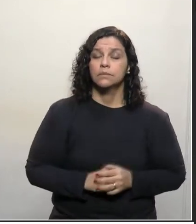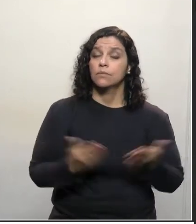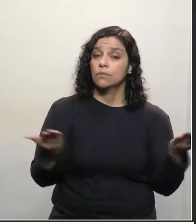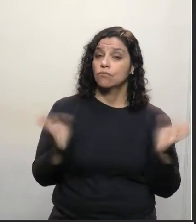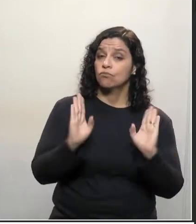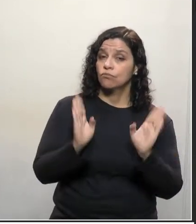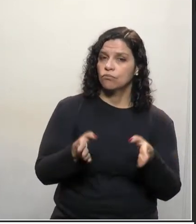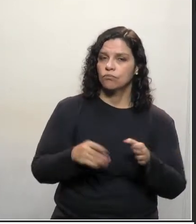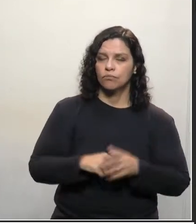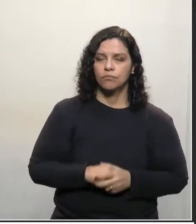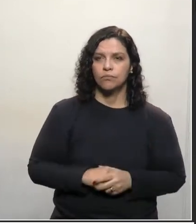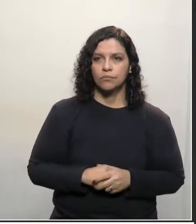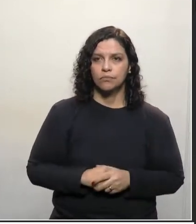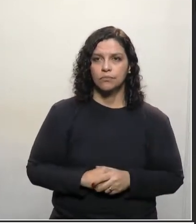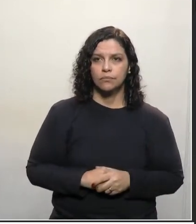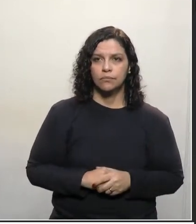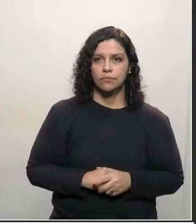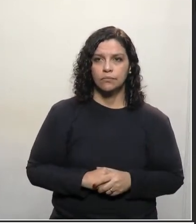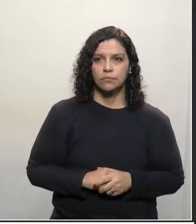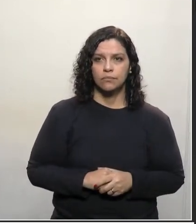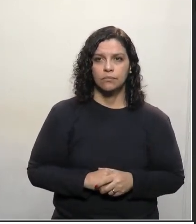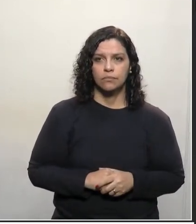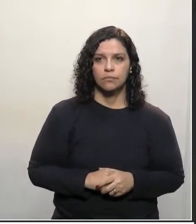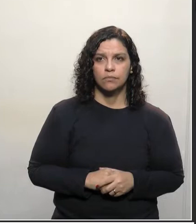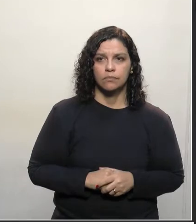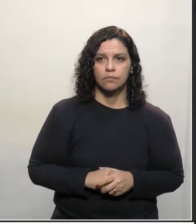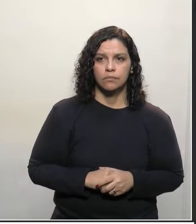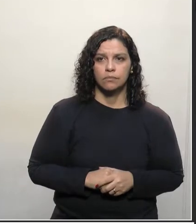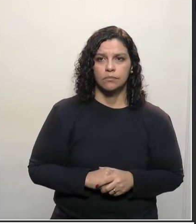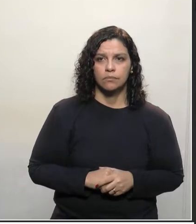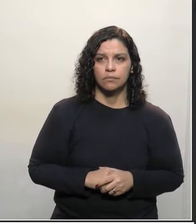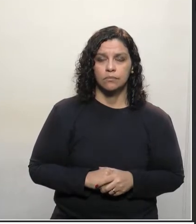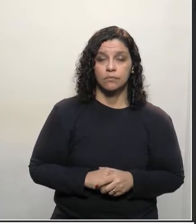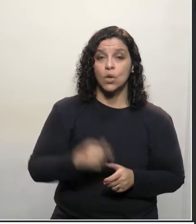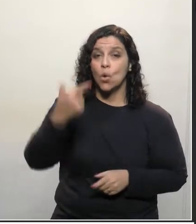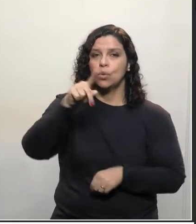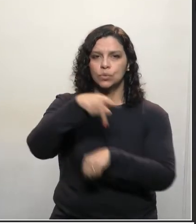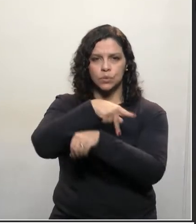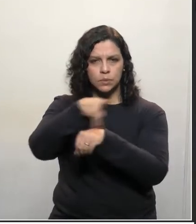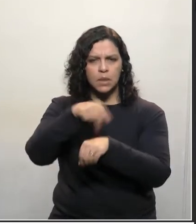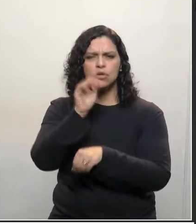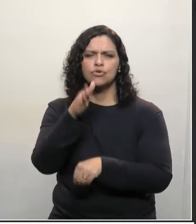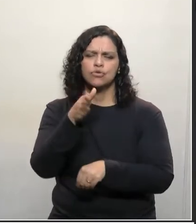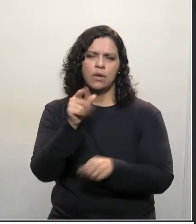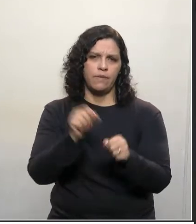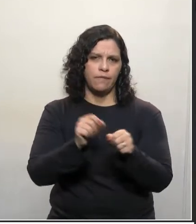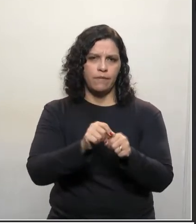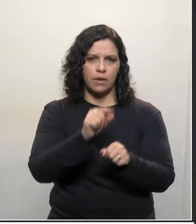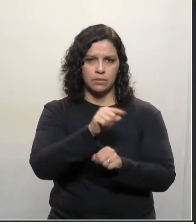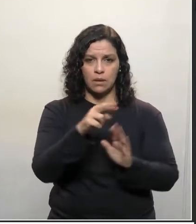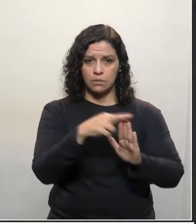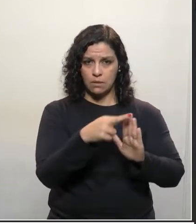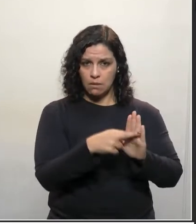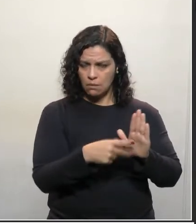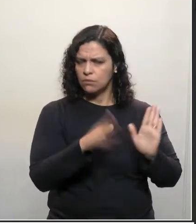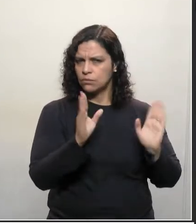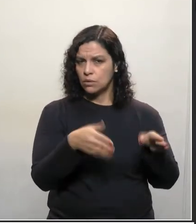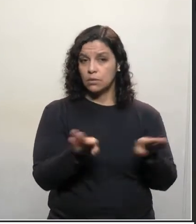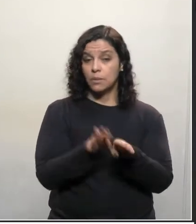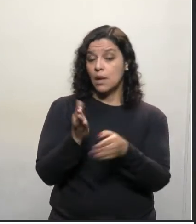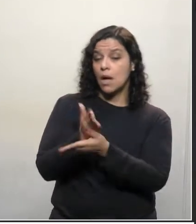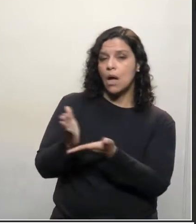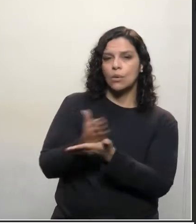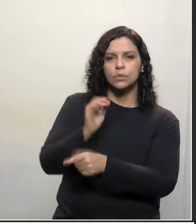Isto já é prática em outros países, é prática também em